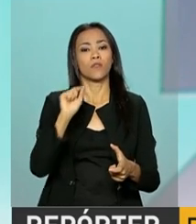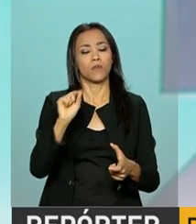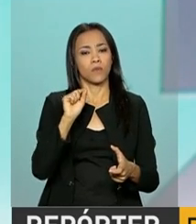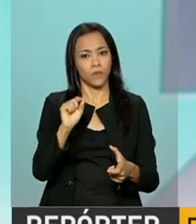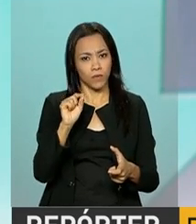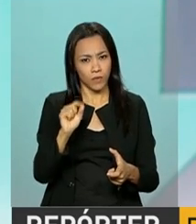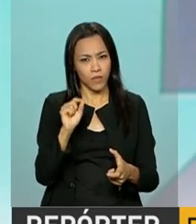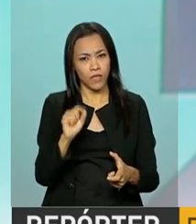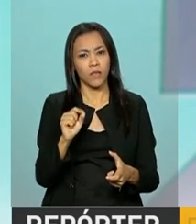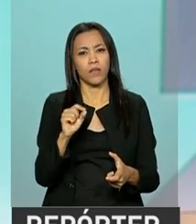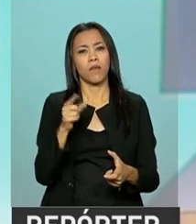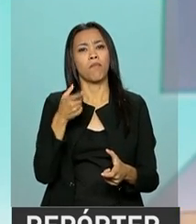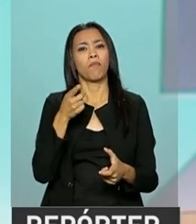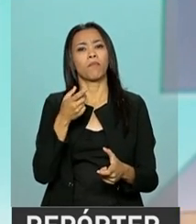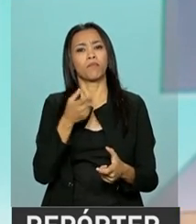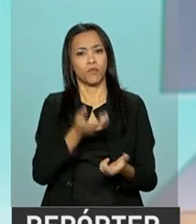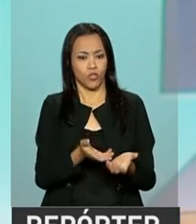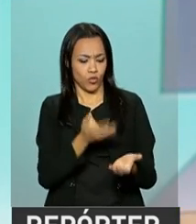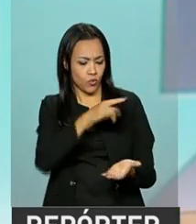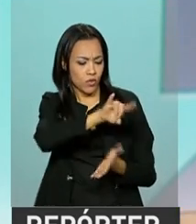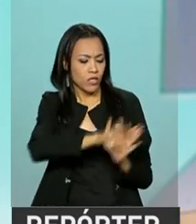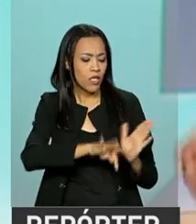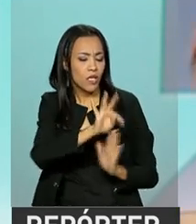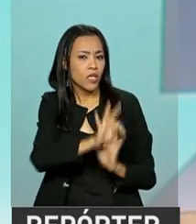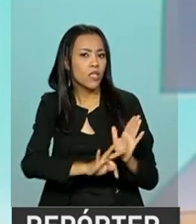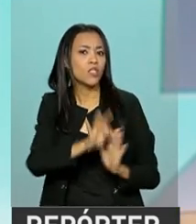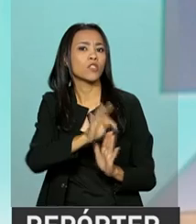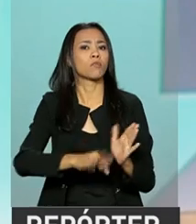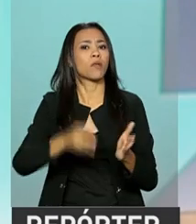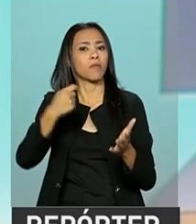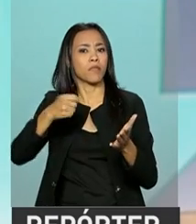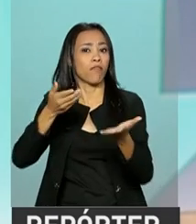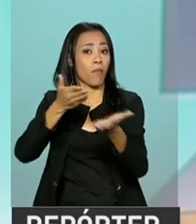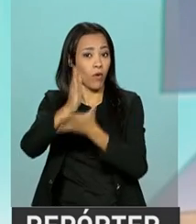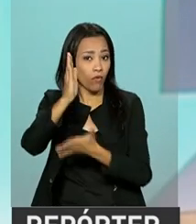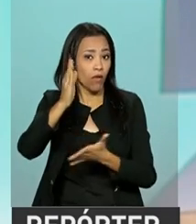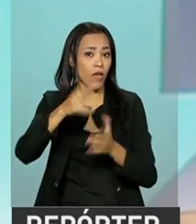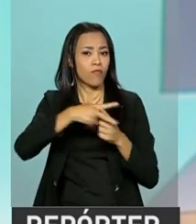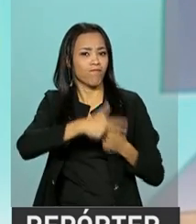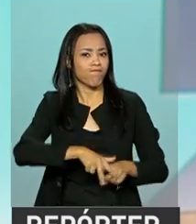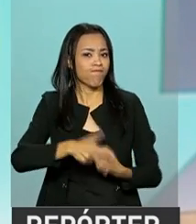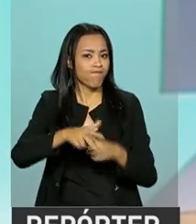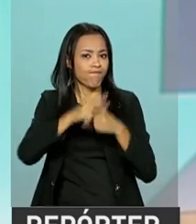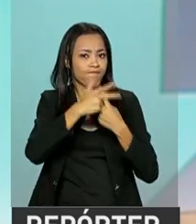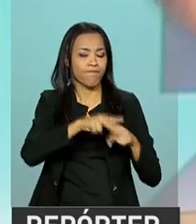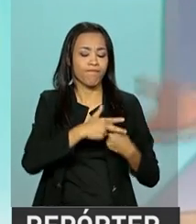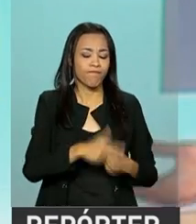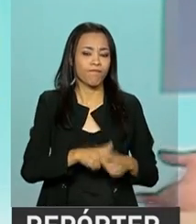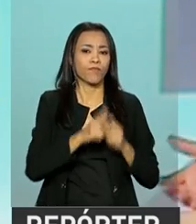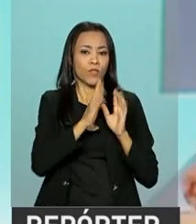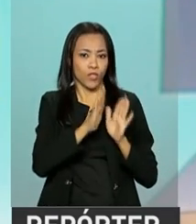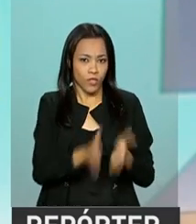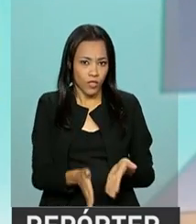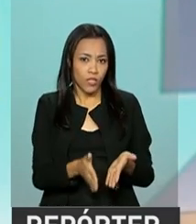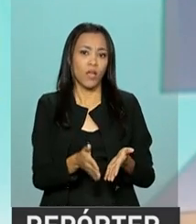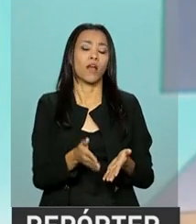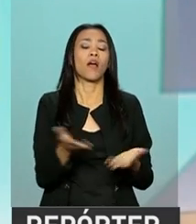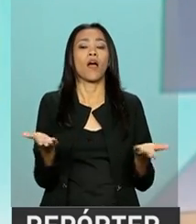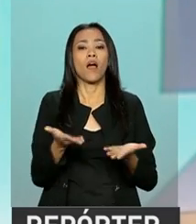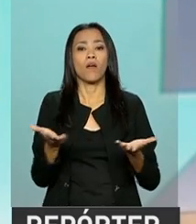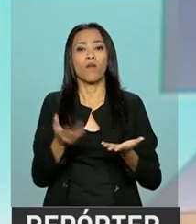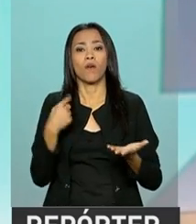se encontravam para aprovação no Congresso Nacional consolidamos um novo texto estamos repassando no caso